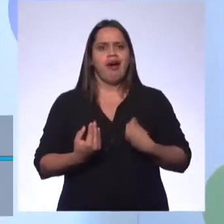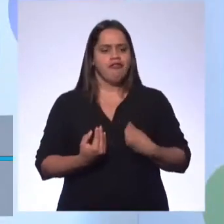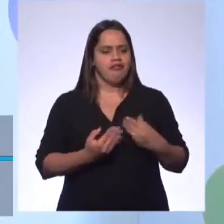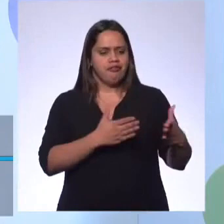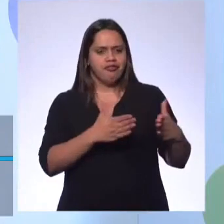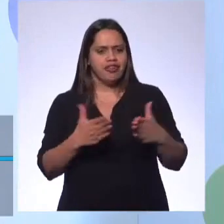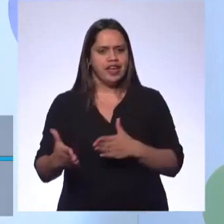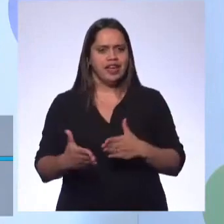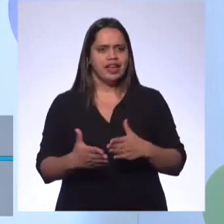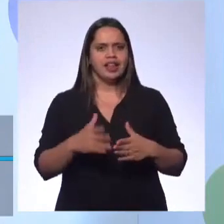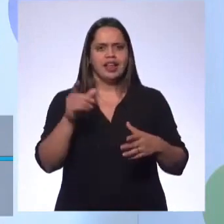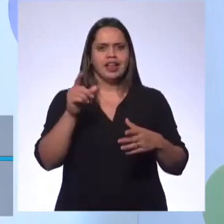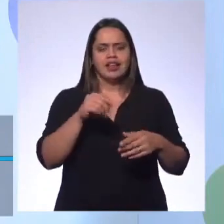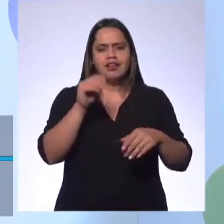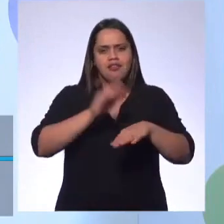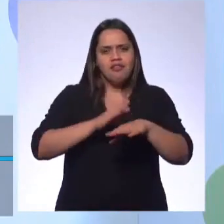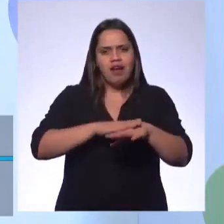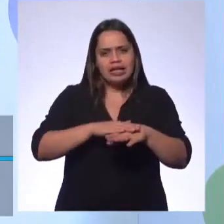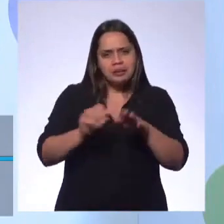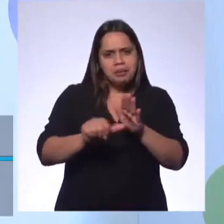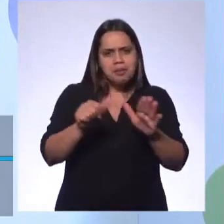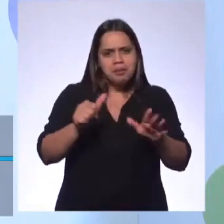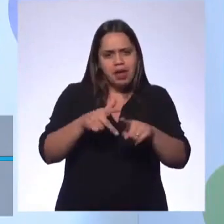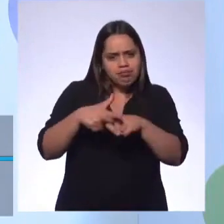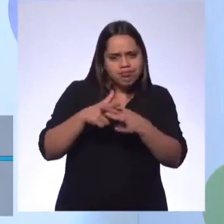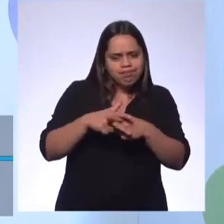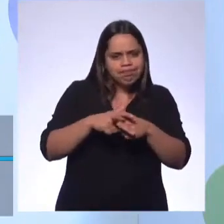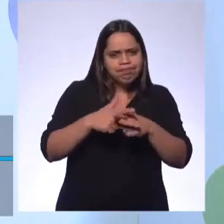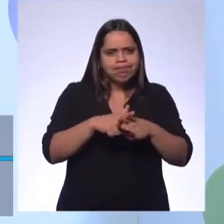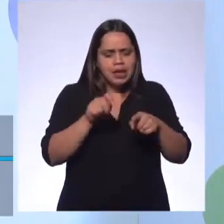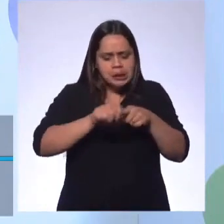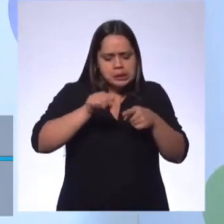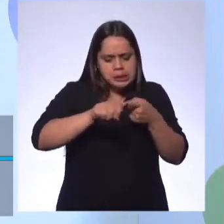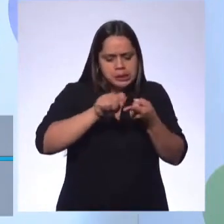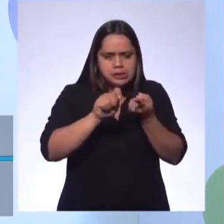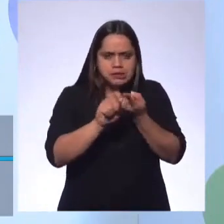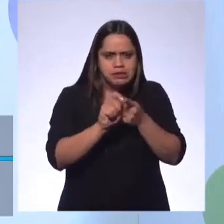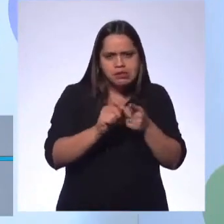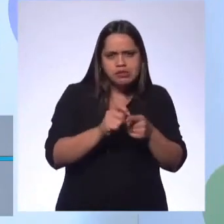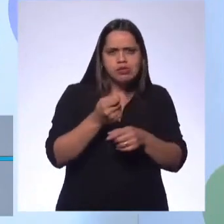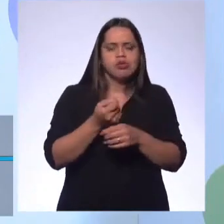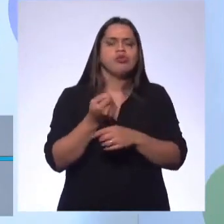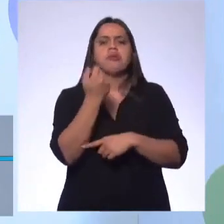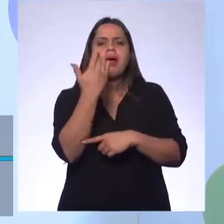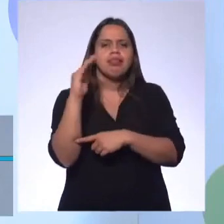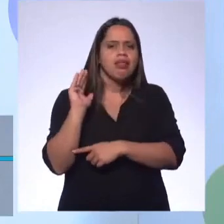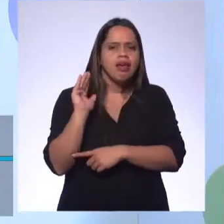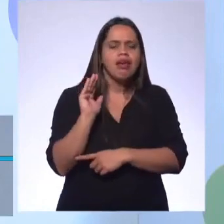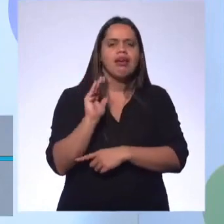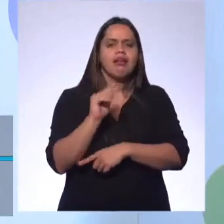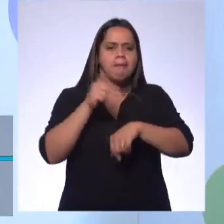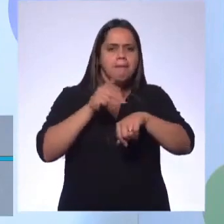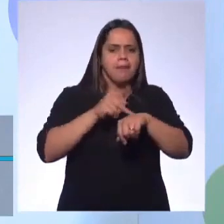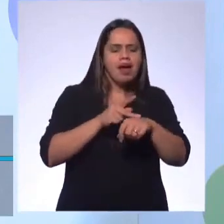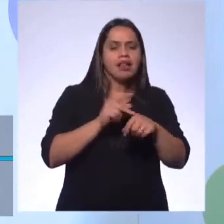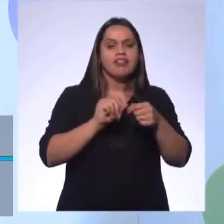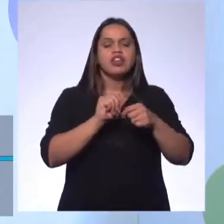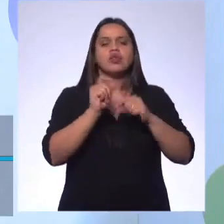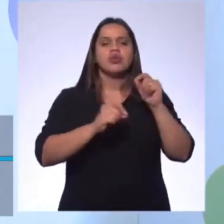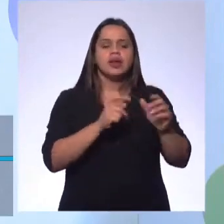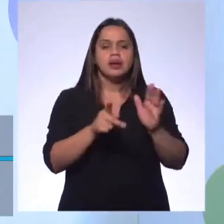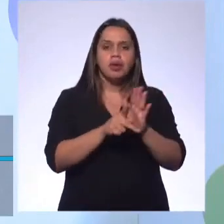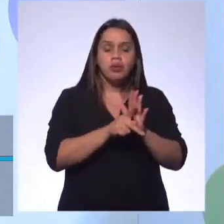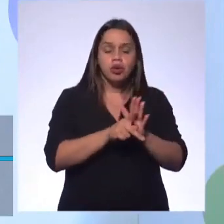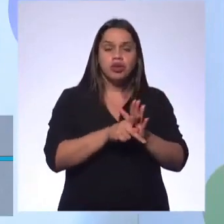produz as suas primeiras ferramentas, que está ainda passando de uma fase nômade para o sedentarismo, produzindo